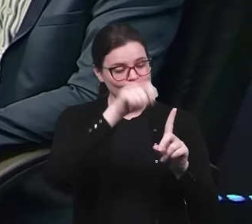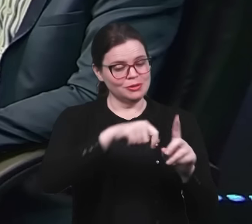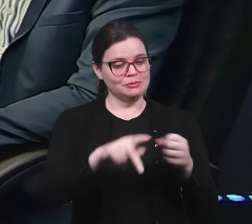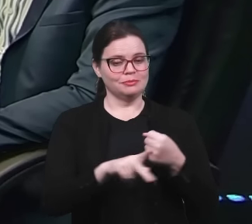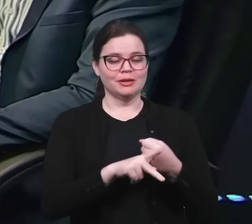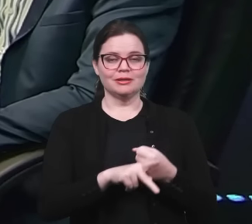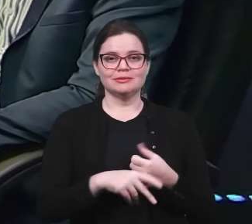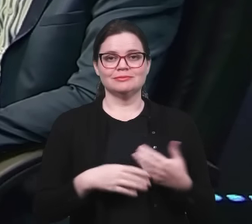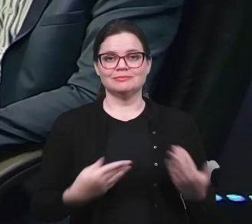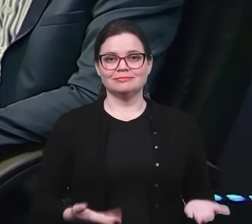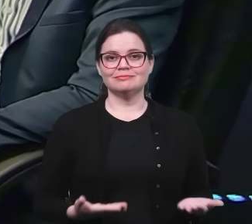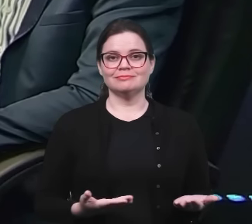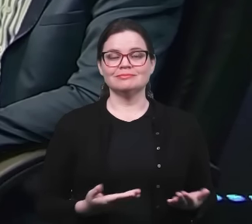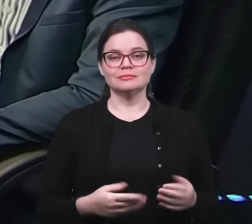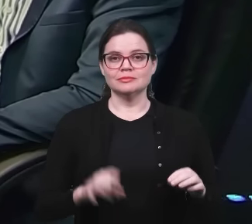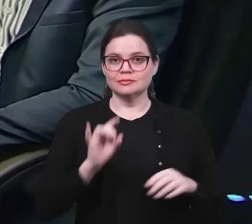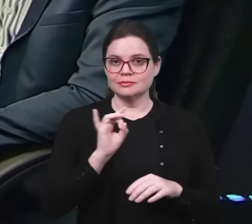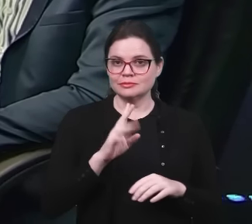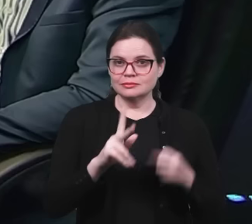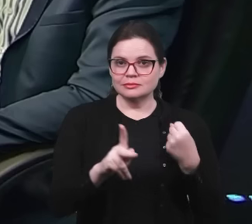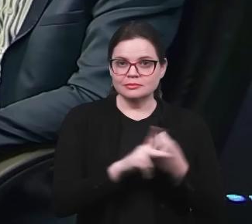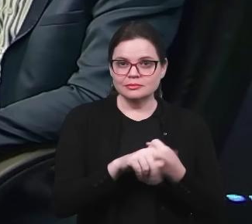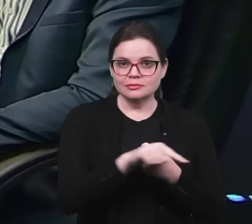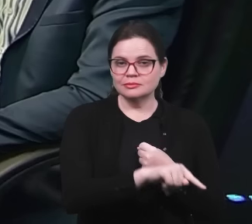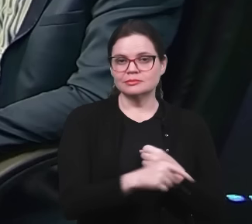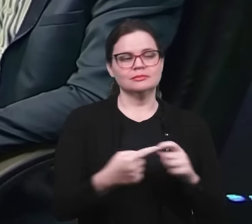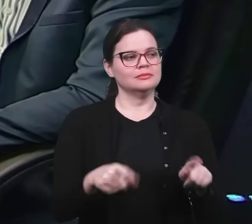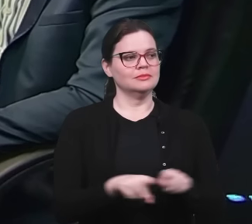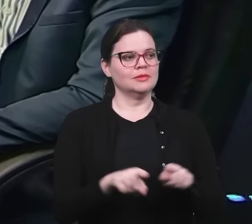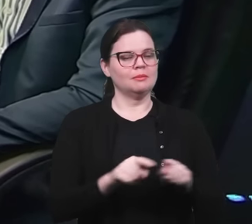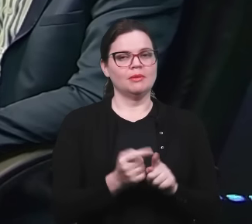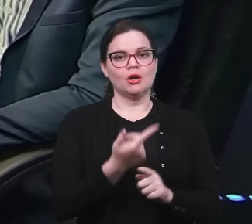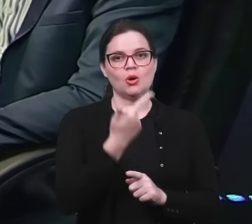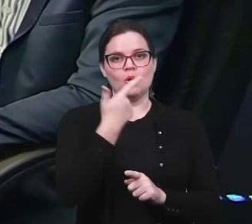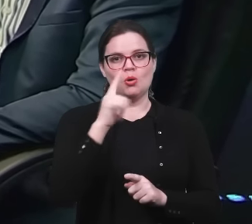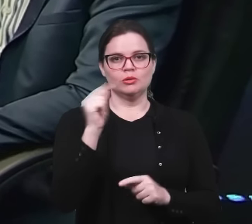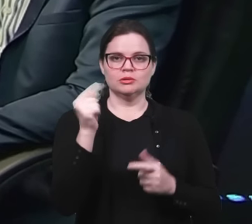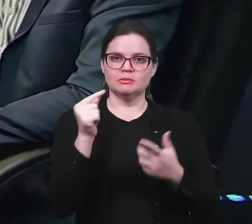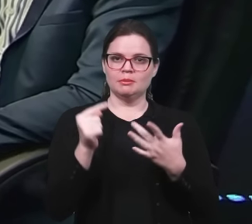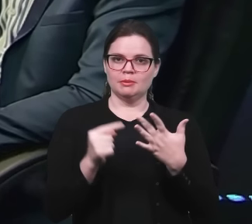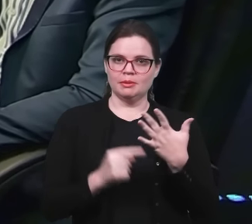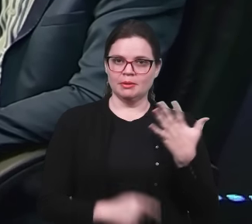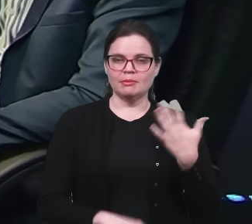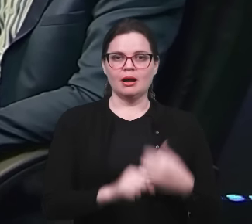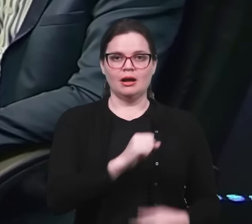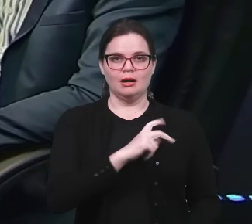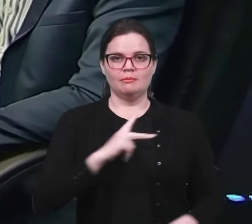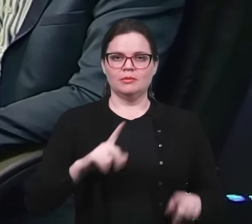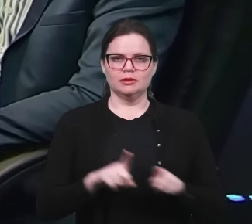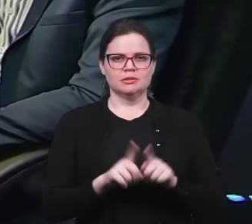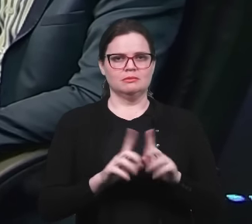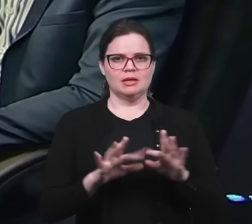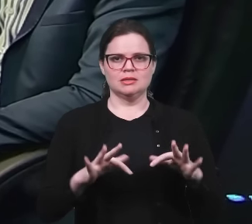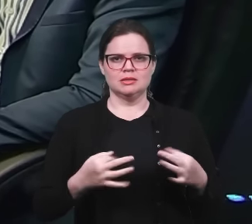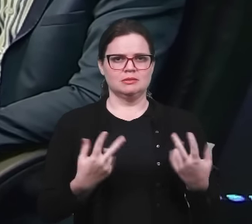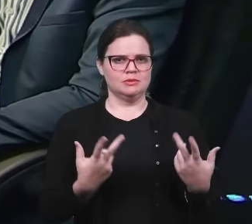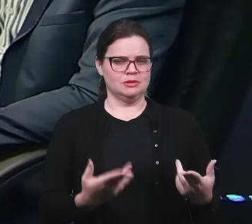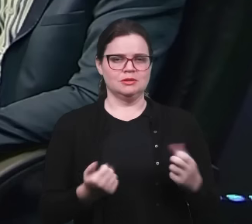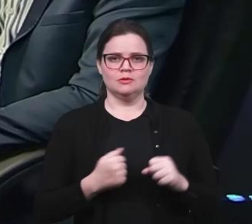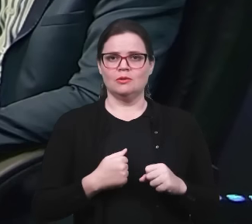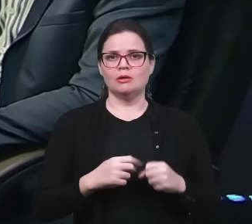não só Pedro, né? Muitos dos apóstolos também eram simples como ele, Tiago, André e muitos